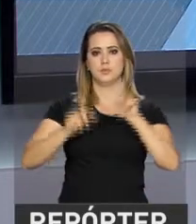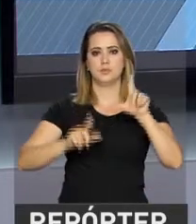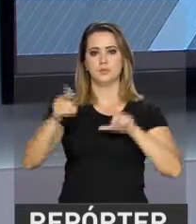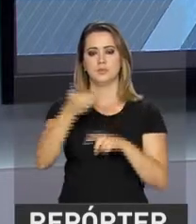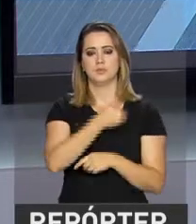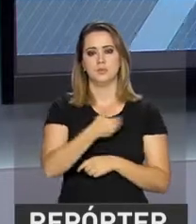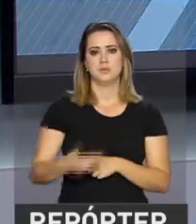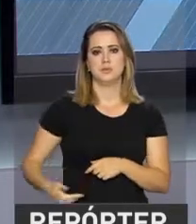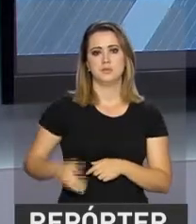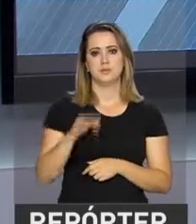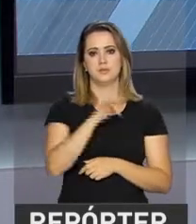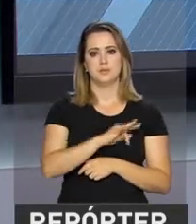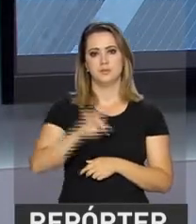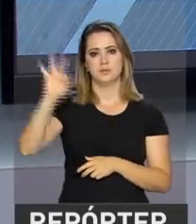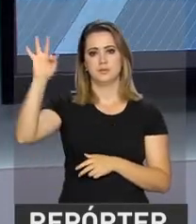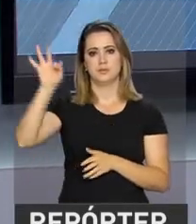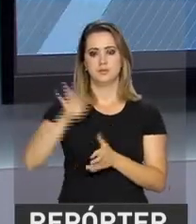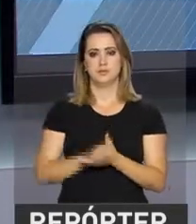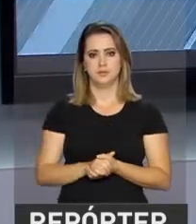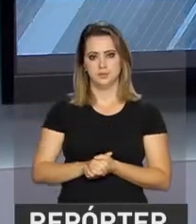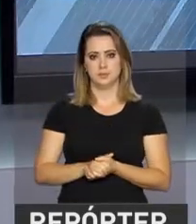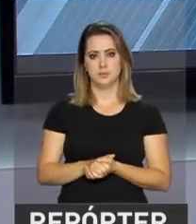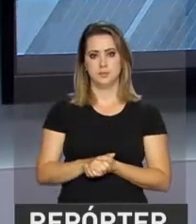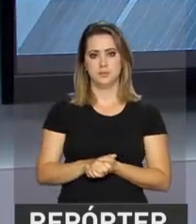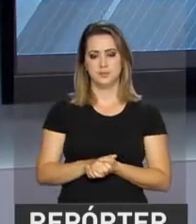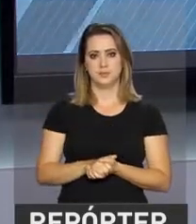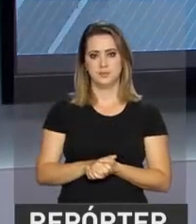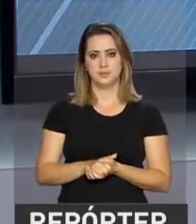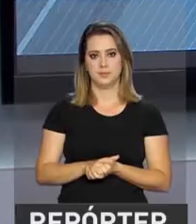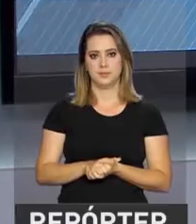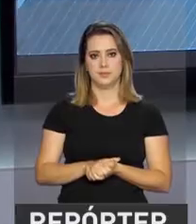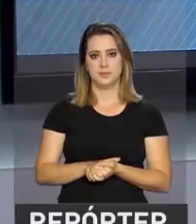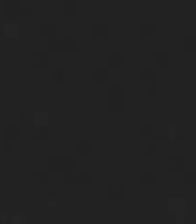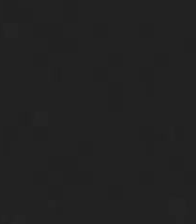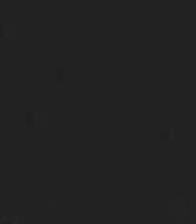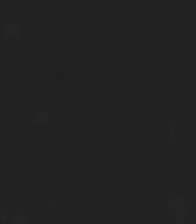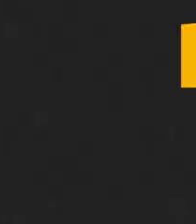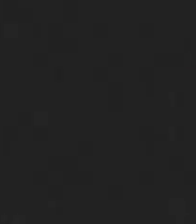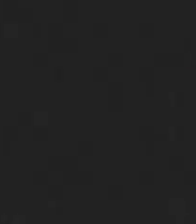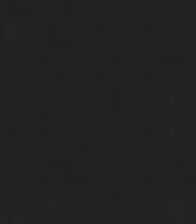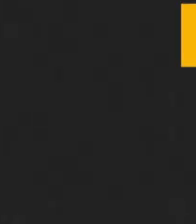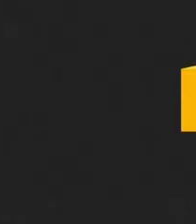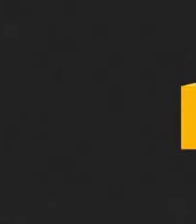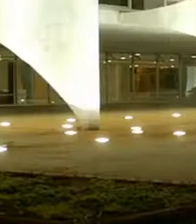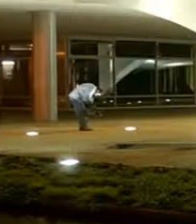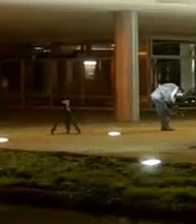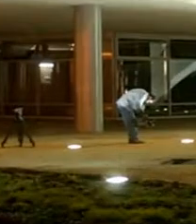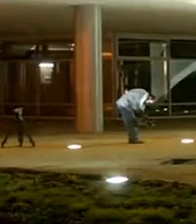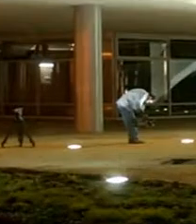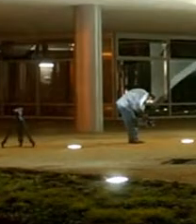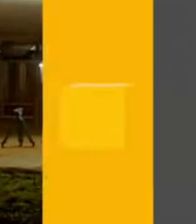continue com a gente na NBR, a TV do Governo Federal.